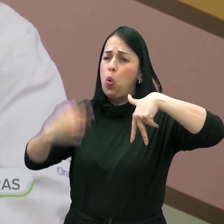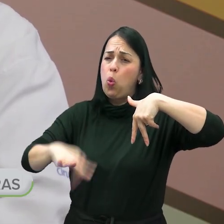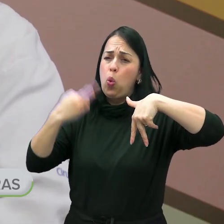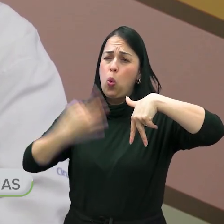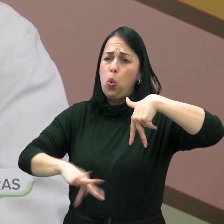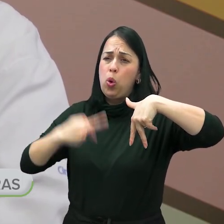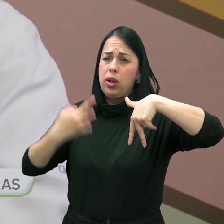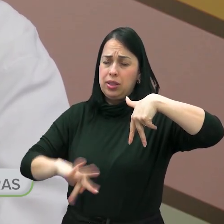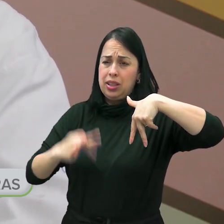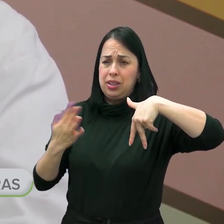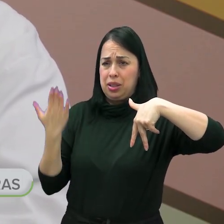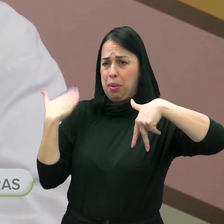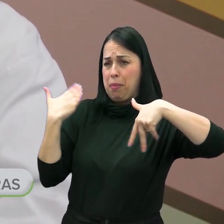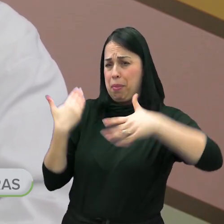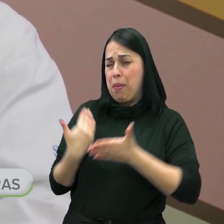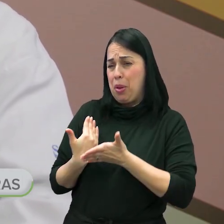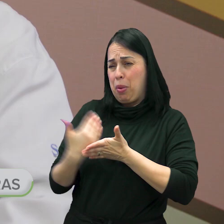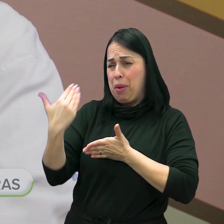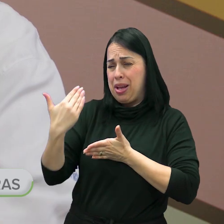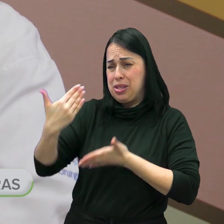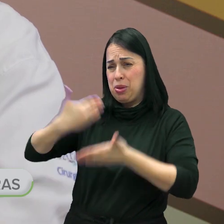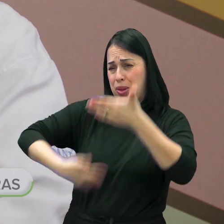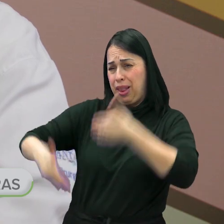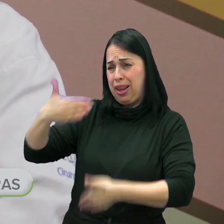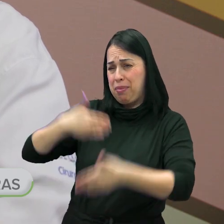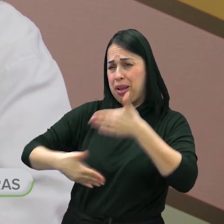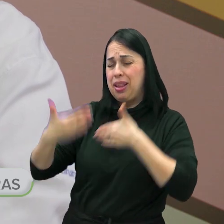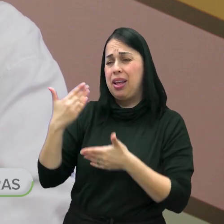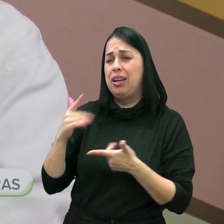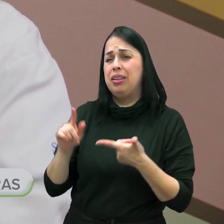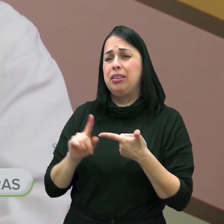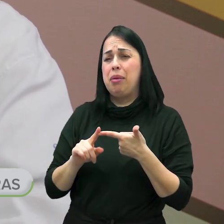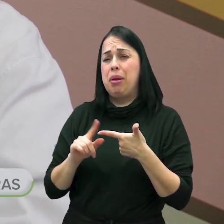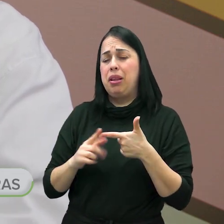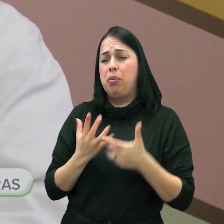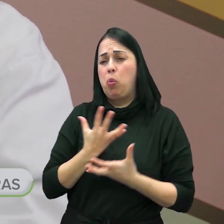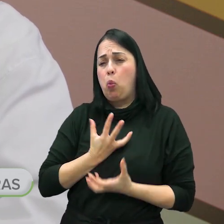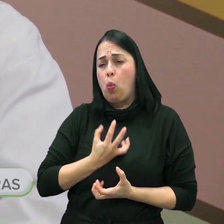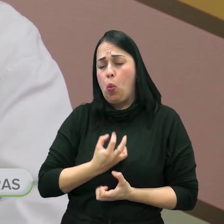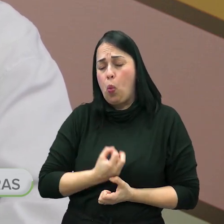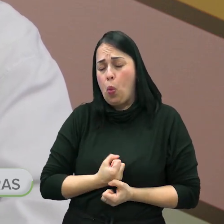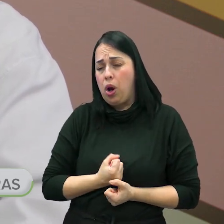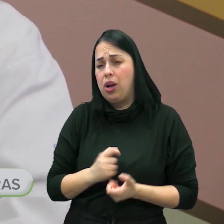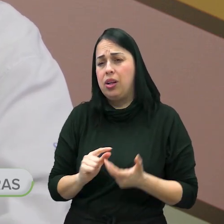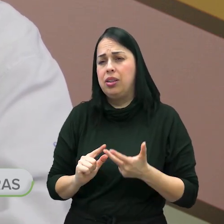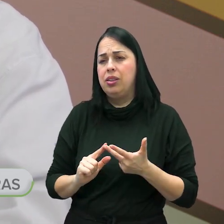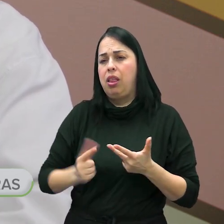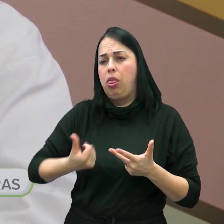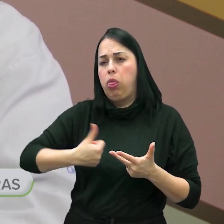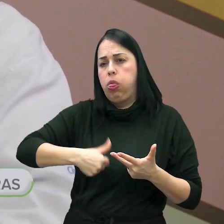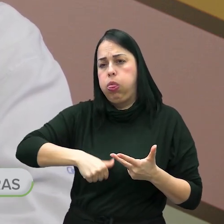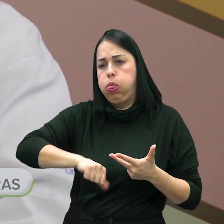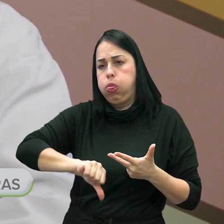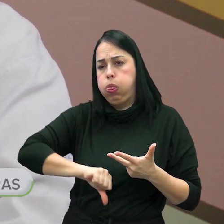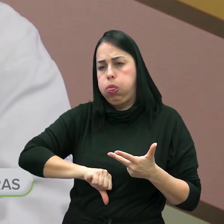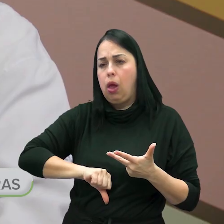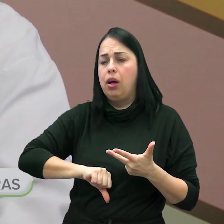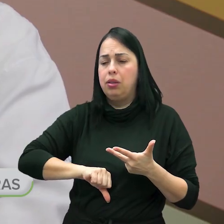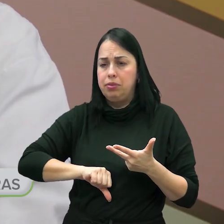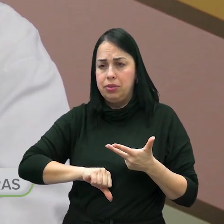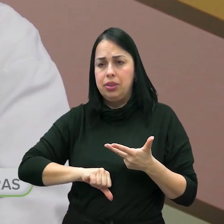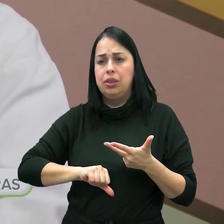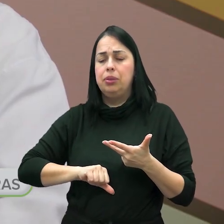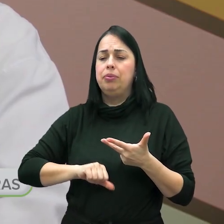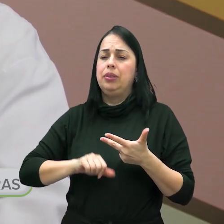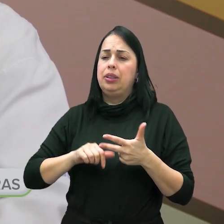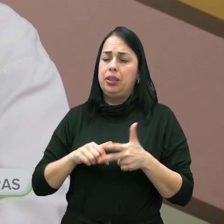comentou, na fase inicial, na fase aguda do tratamento, tem a dor da alma depois e a queda da autoestima com